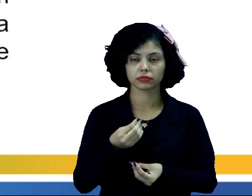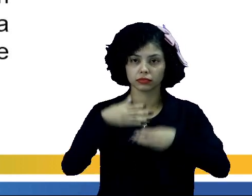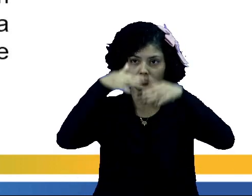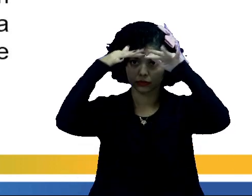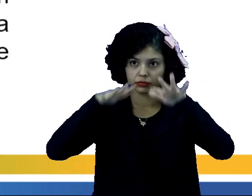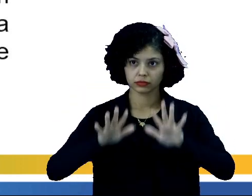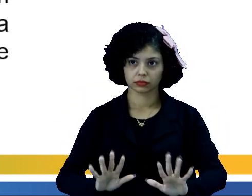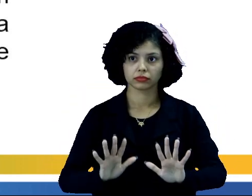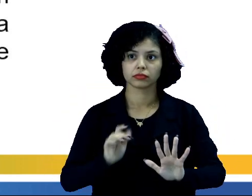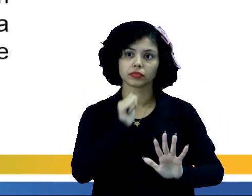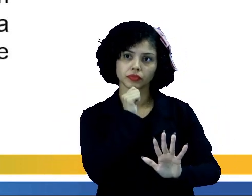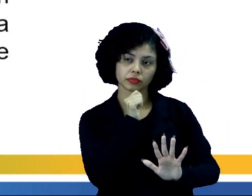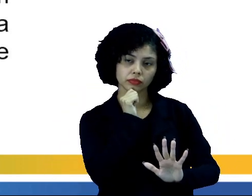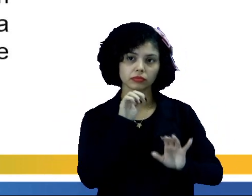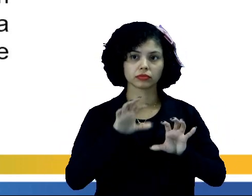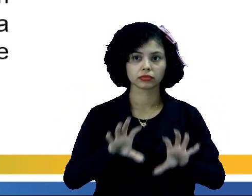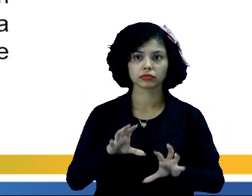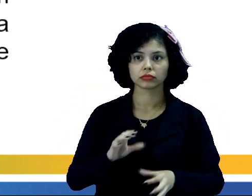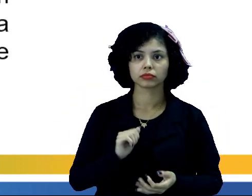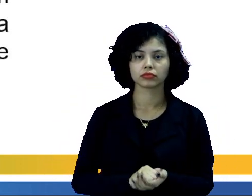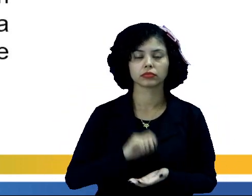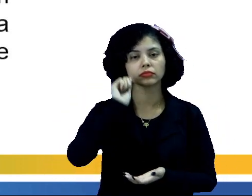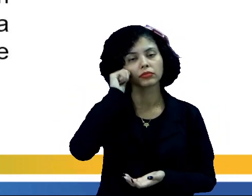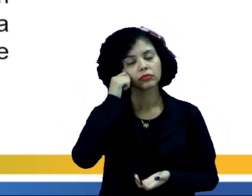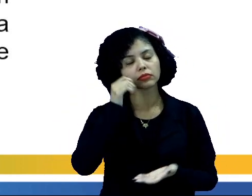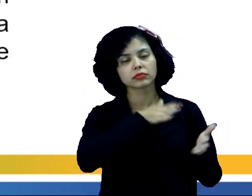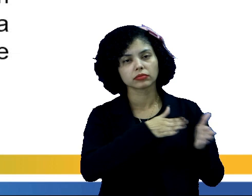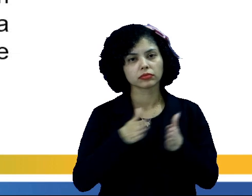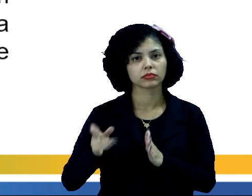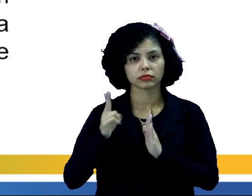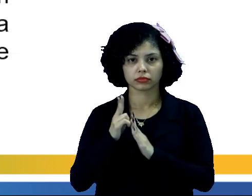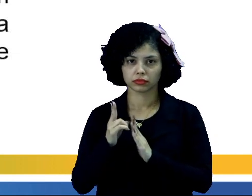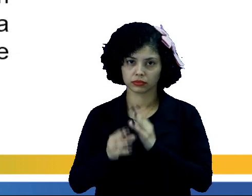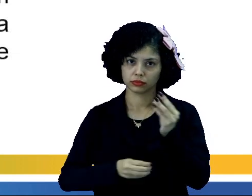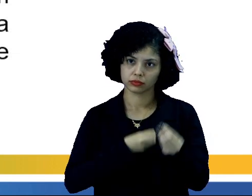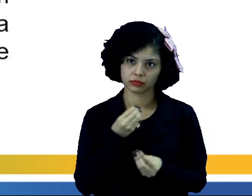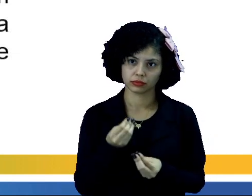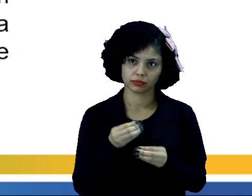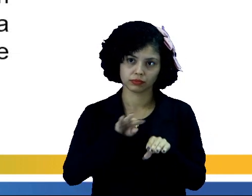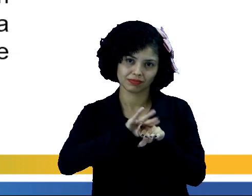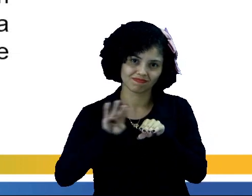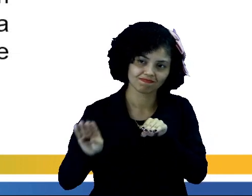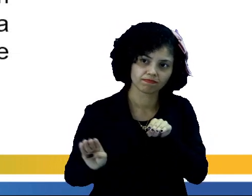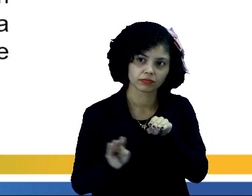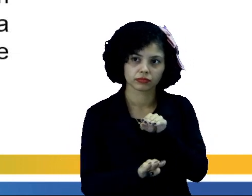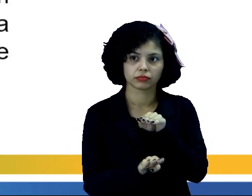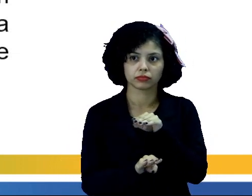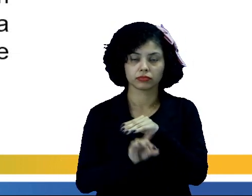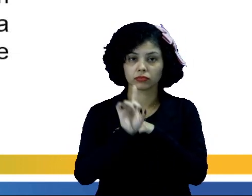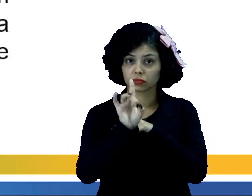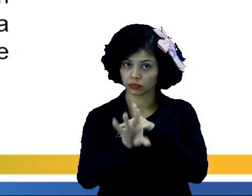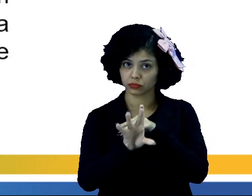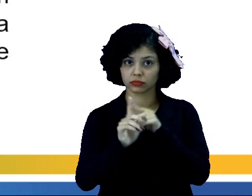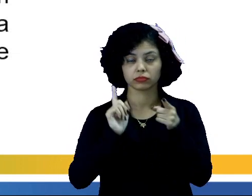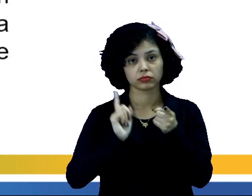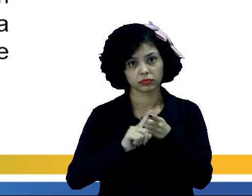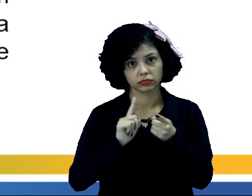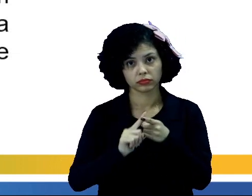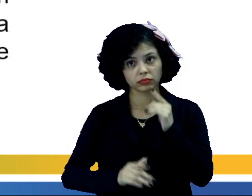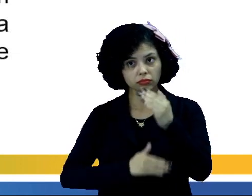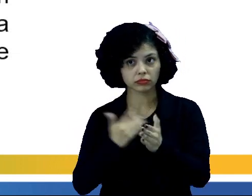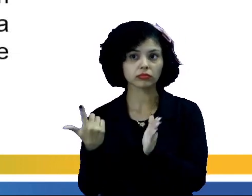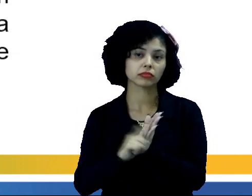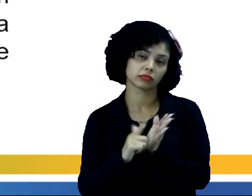natural. Desse modo, os índios negros passaram a ser vistos como inferiores, não apenas porque